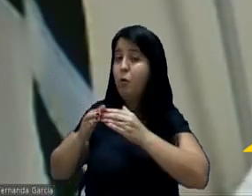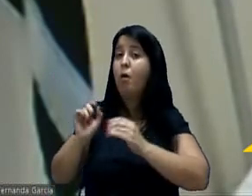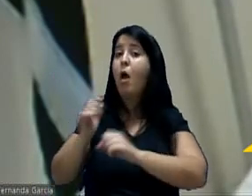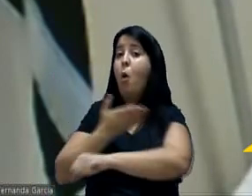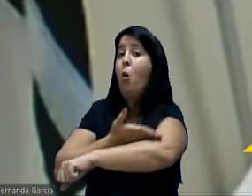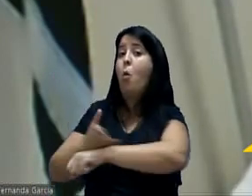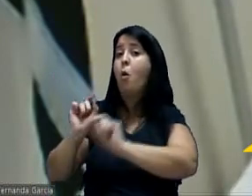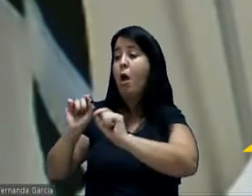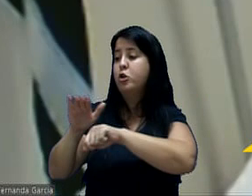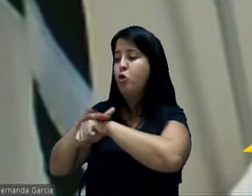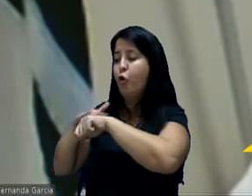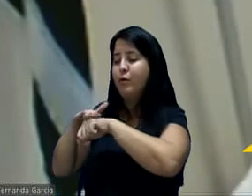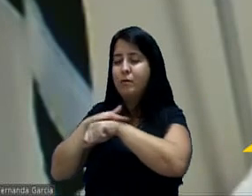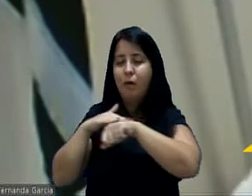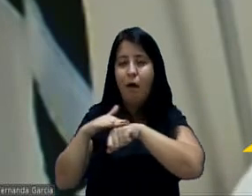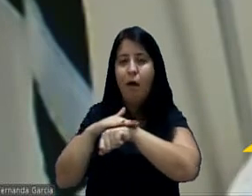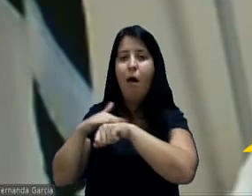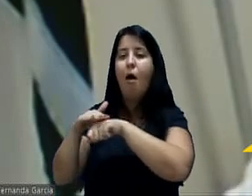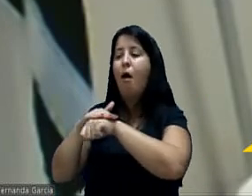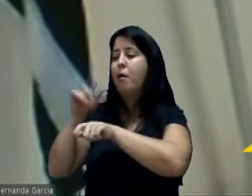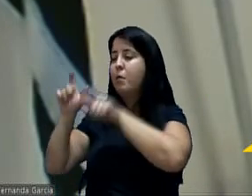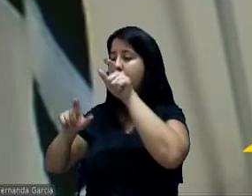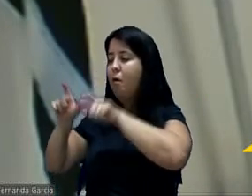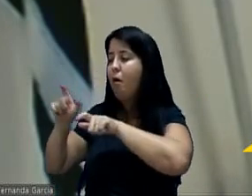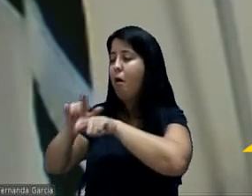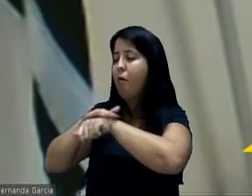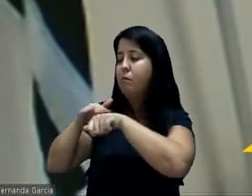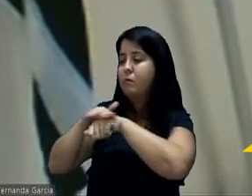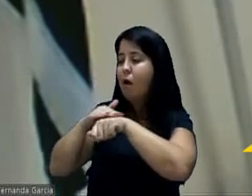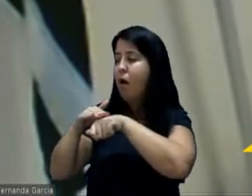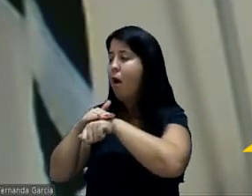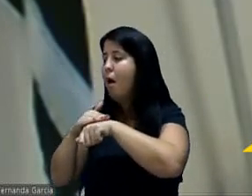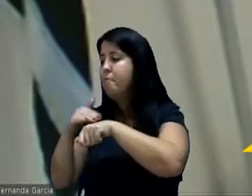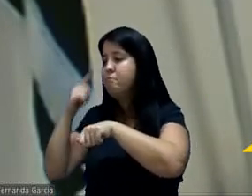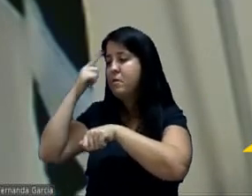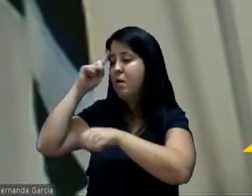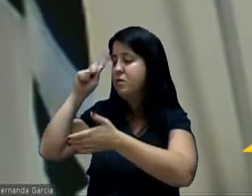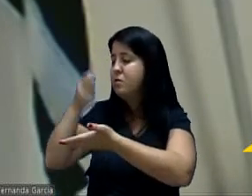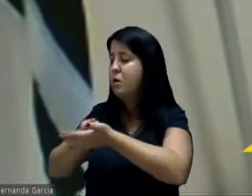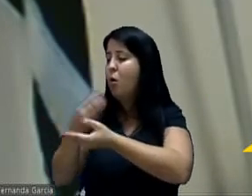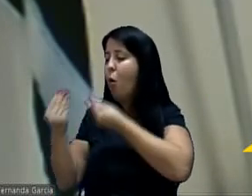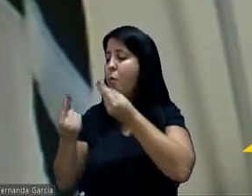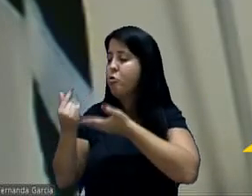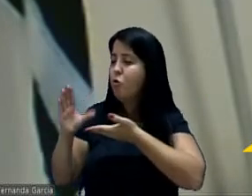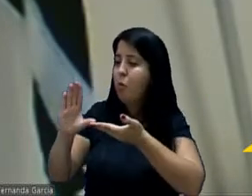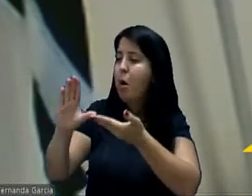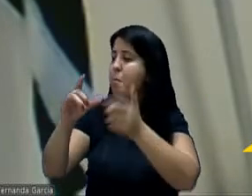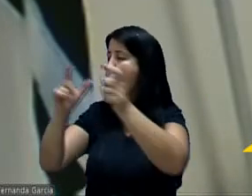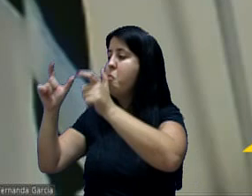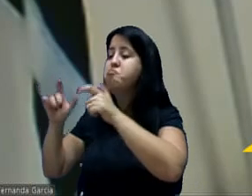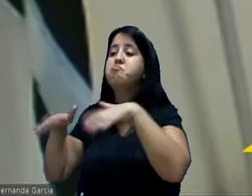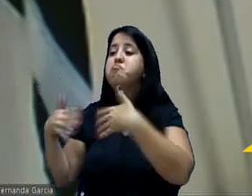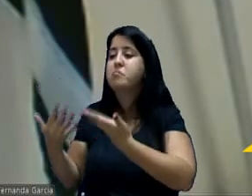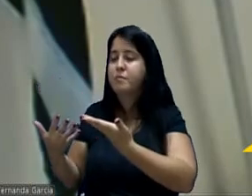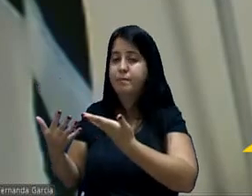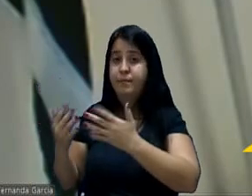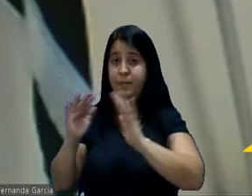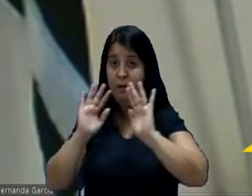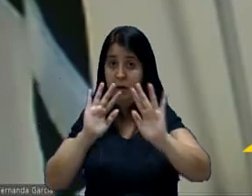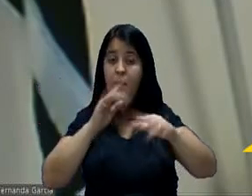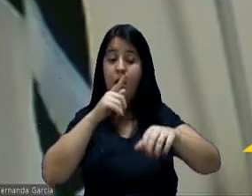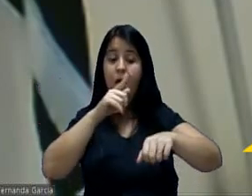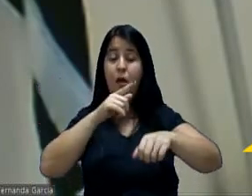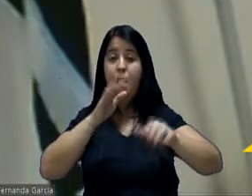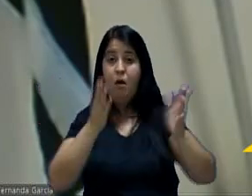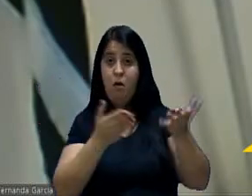conversar com a comunidade e destinar essas emendas aonde tem mais necessidade. Esse